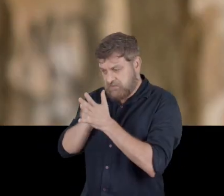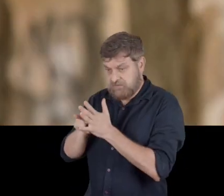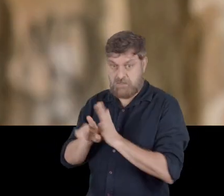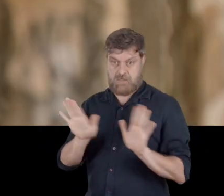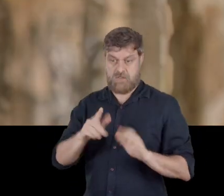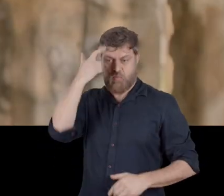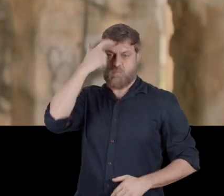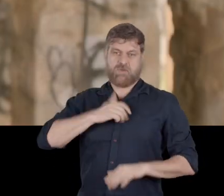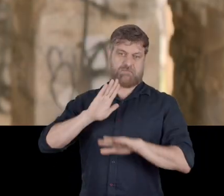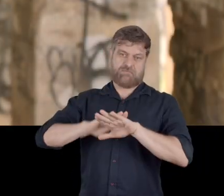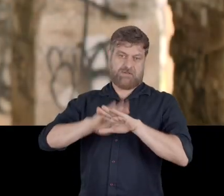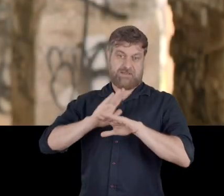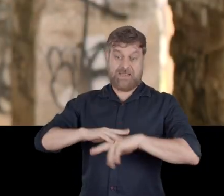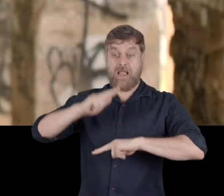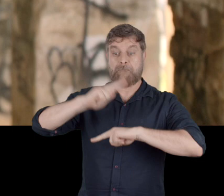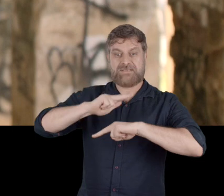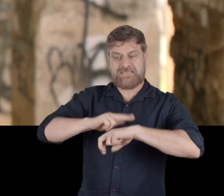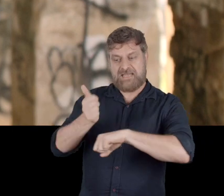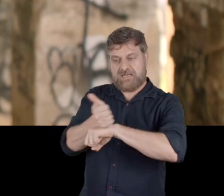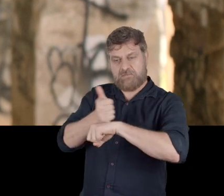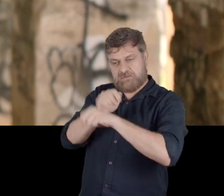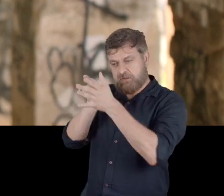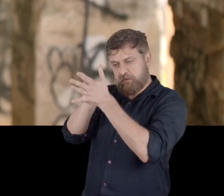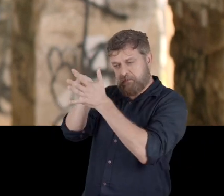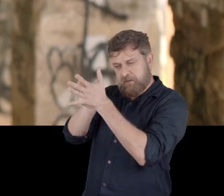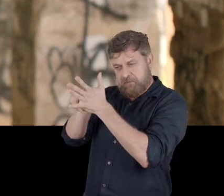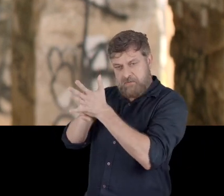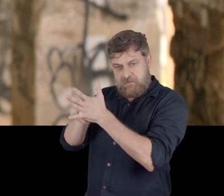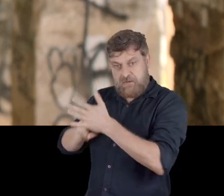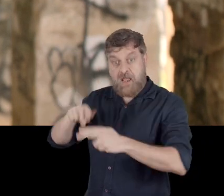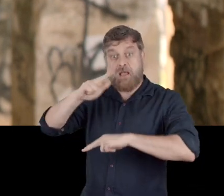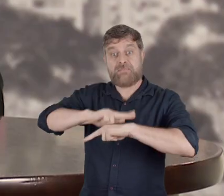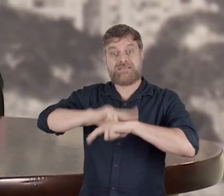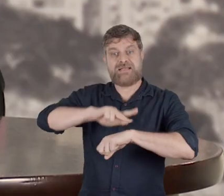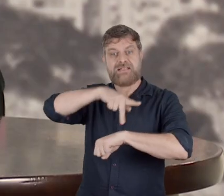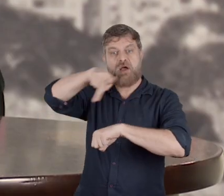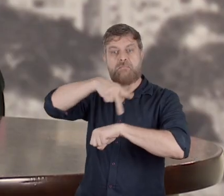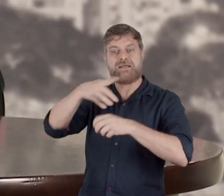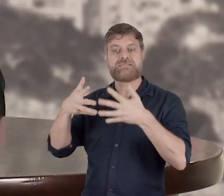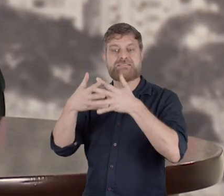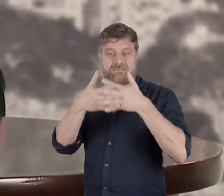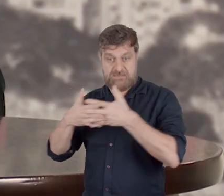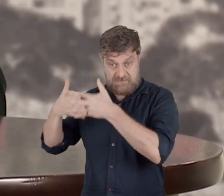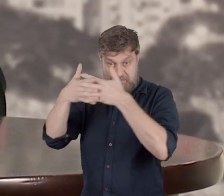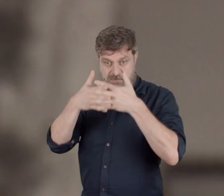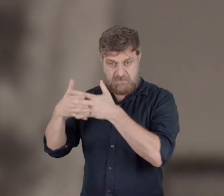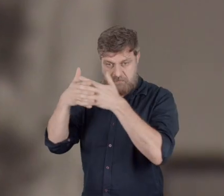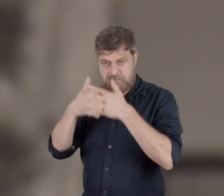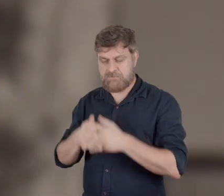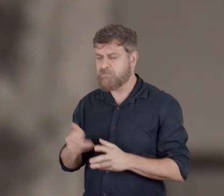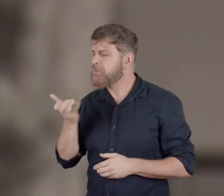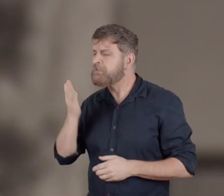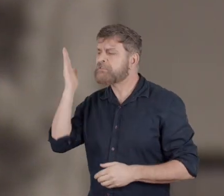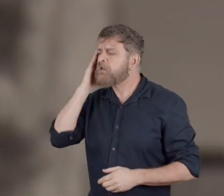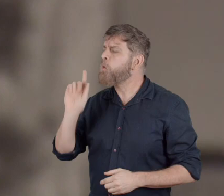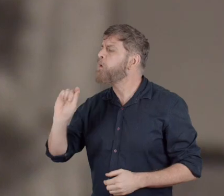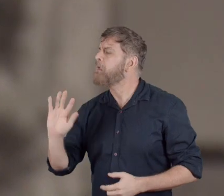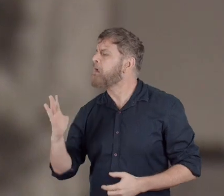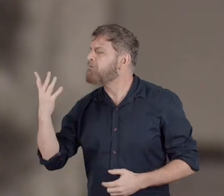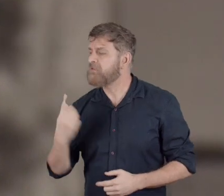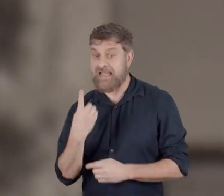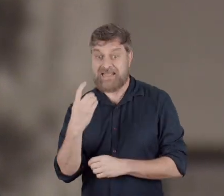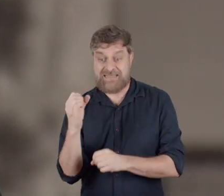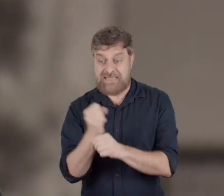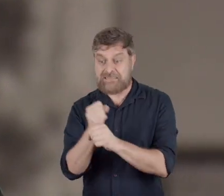Quando a gente foi pesquisar, eu digo os psiquiatras, não fui eu que fiz esse trabalho, foram os psiquiatras americanos, eles queriam saber